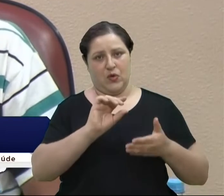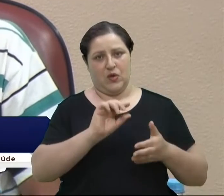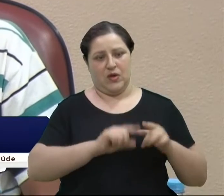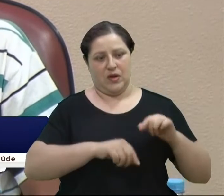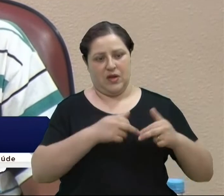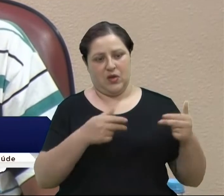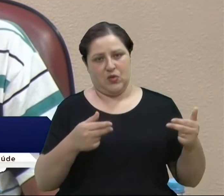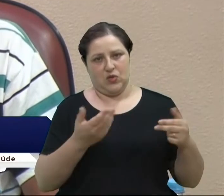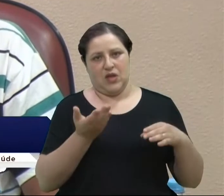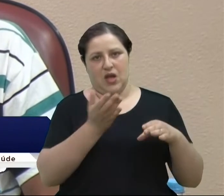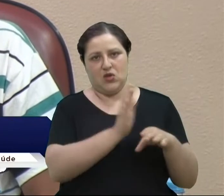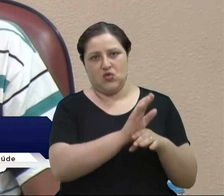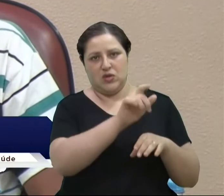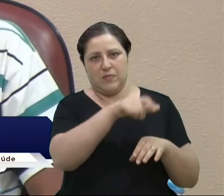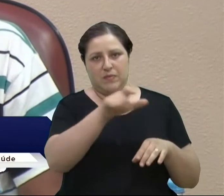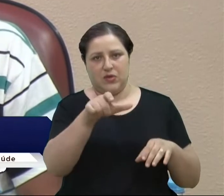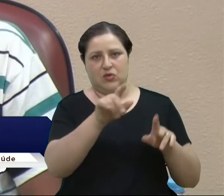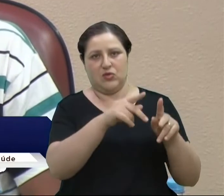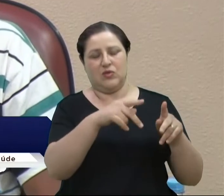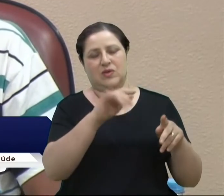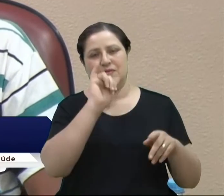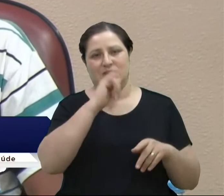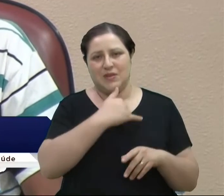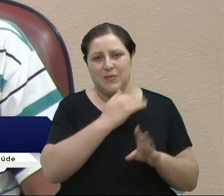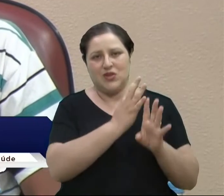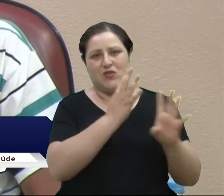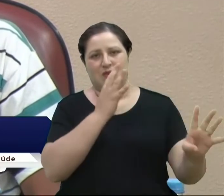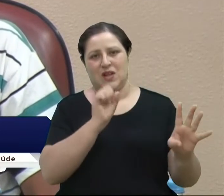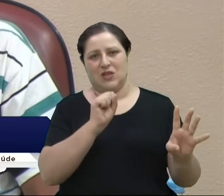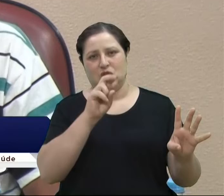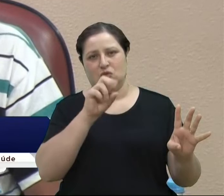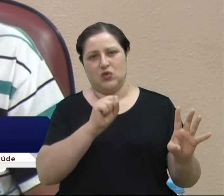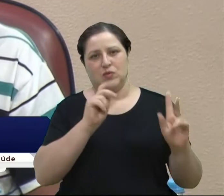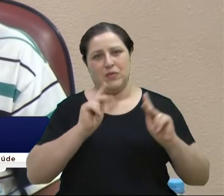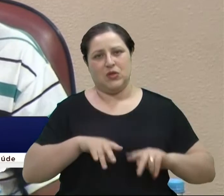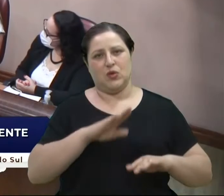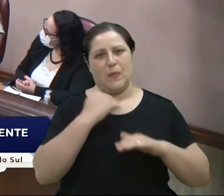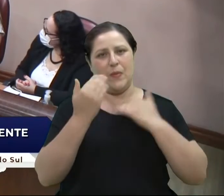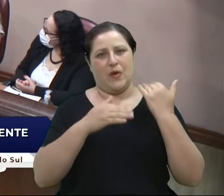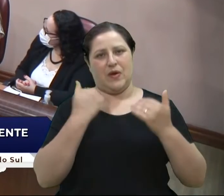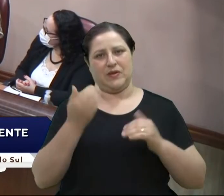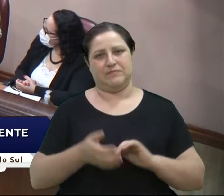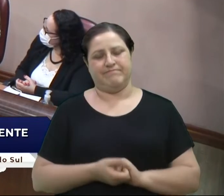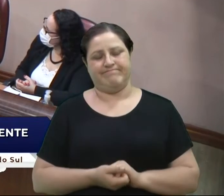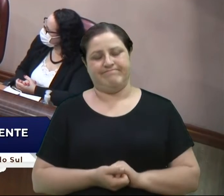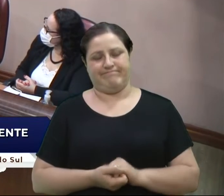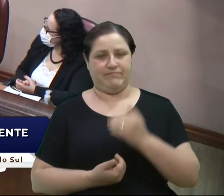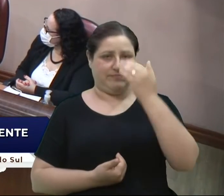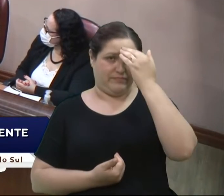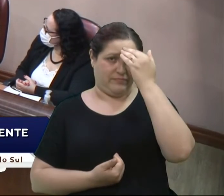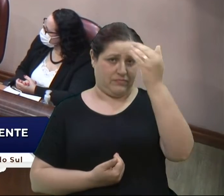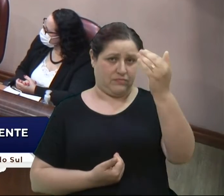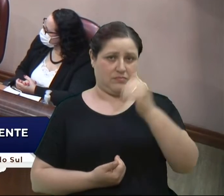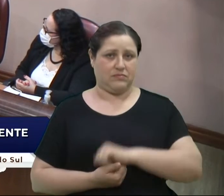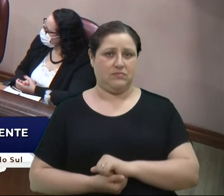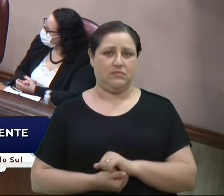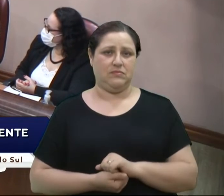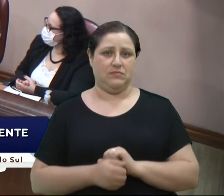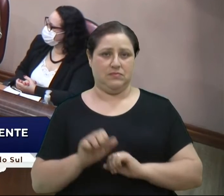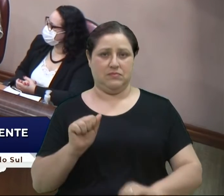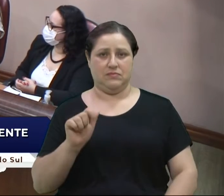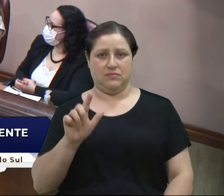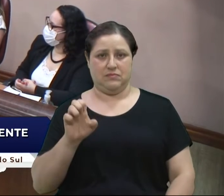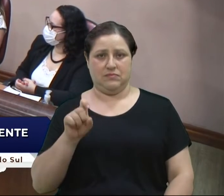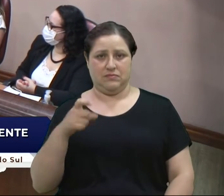nosso usuário que está, infelizmente, morrendo na fila do SUS. Obrigado. Obrigado, quero agradecer ao Alexandre, o